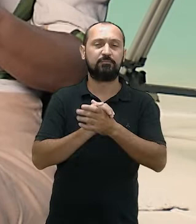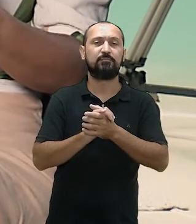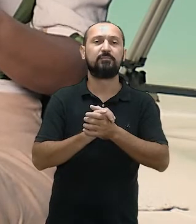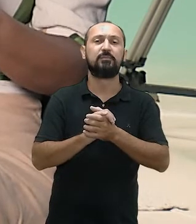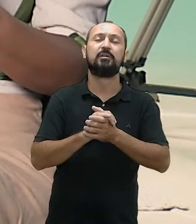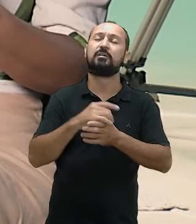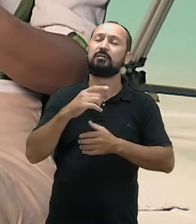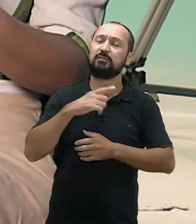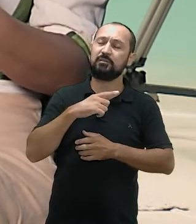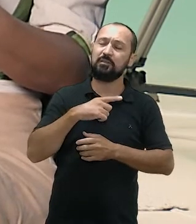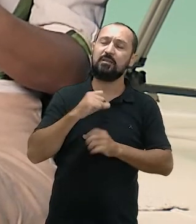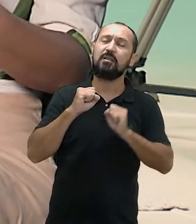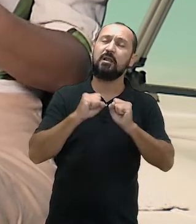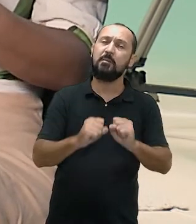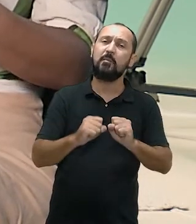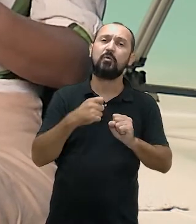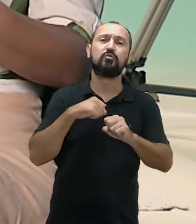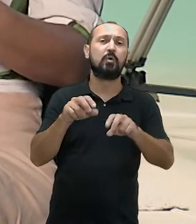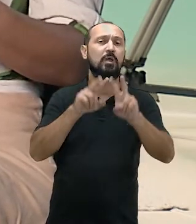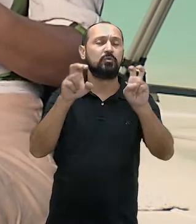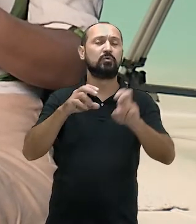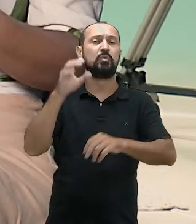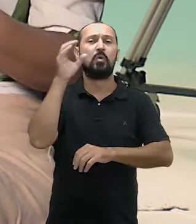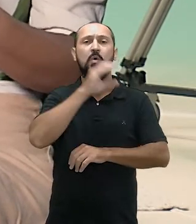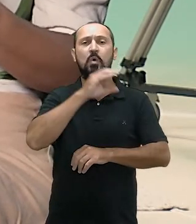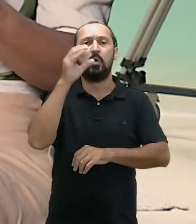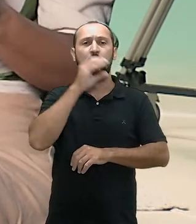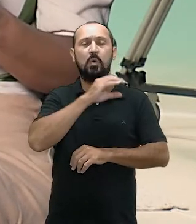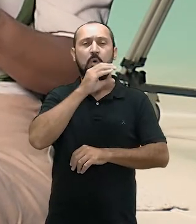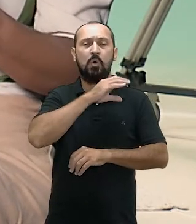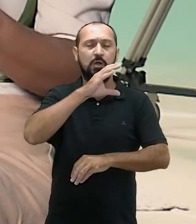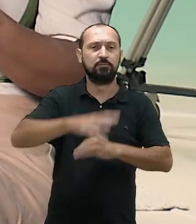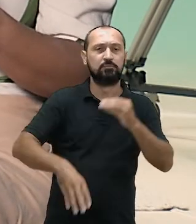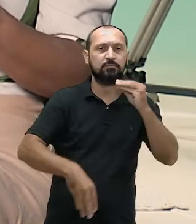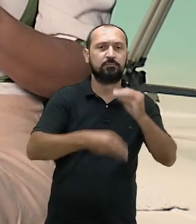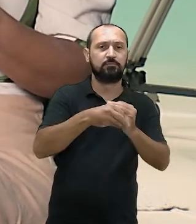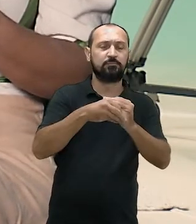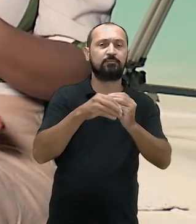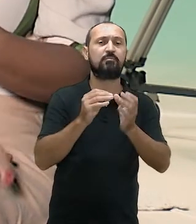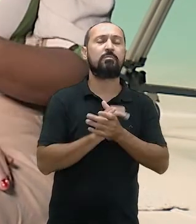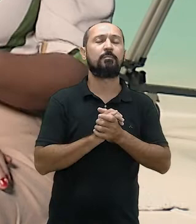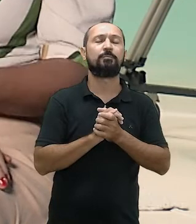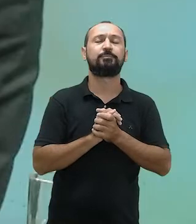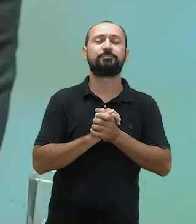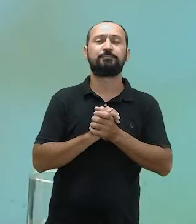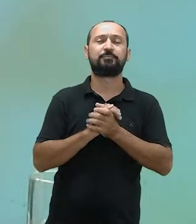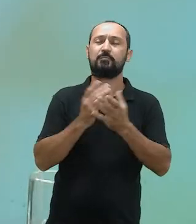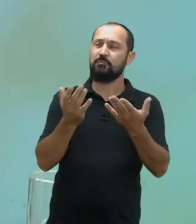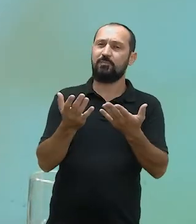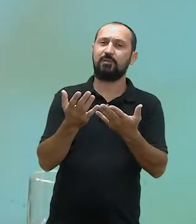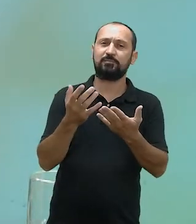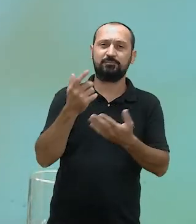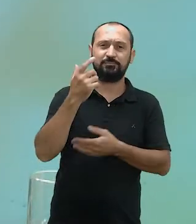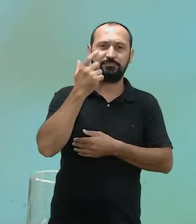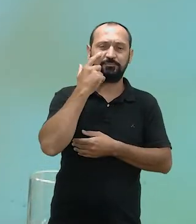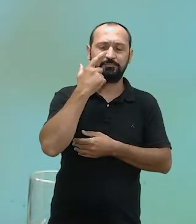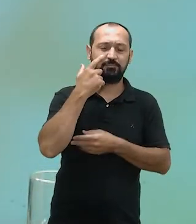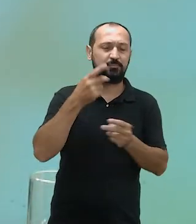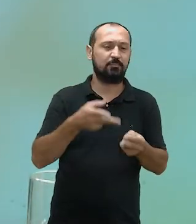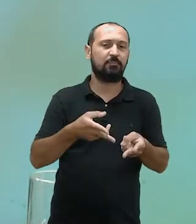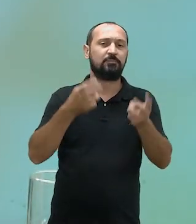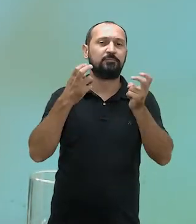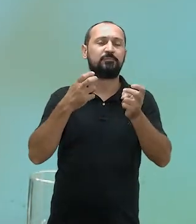Tiago, existe possibilidade de um assunto de urgência ser incluído nessas leis? Pois é, né? A gente acabou